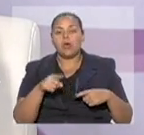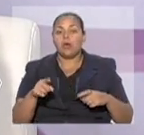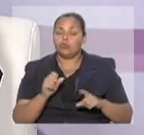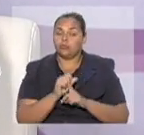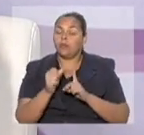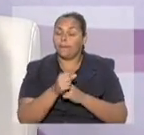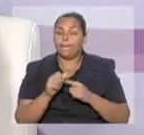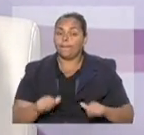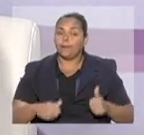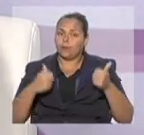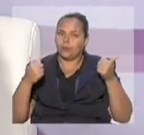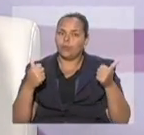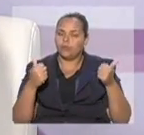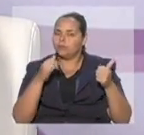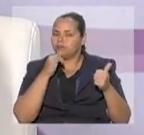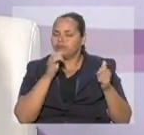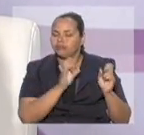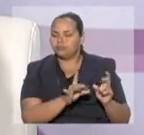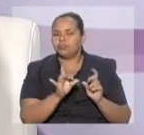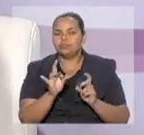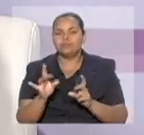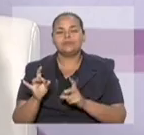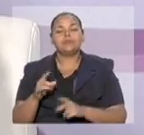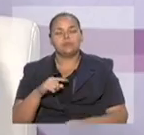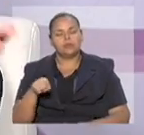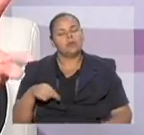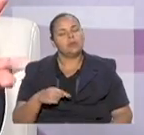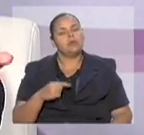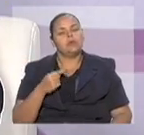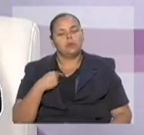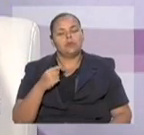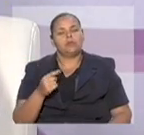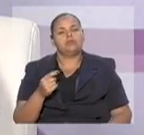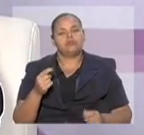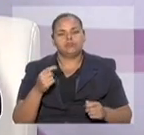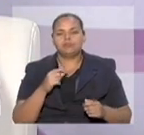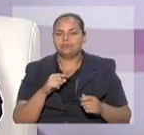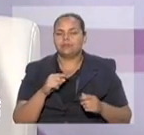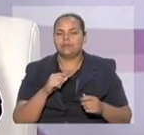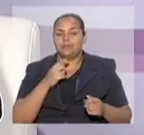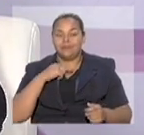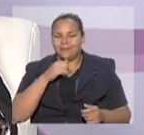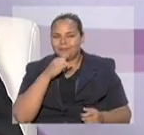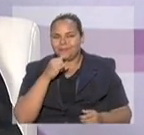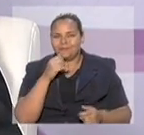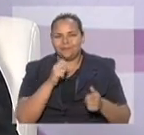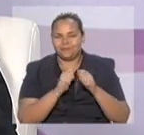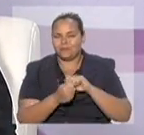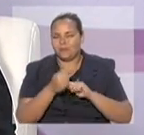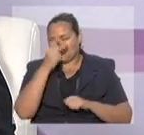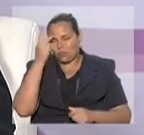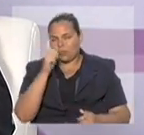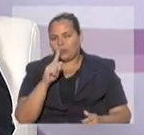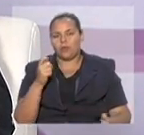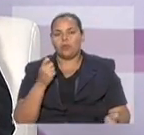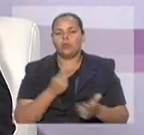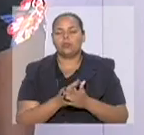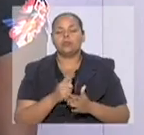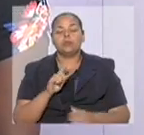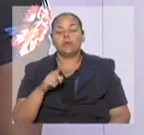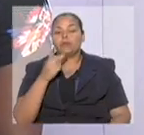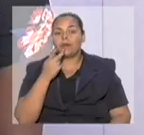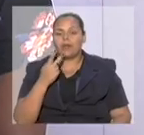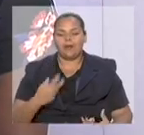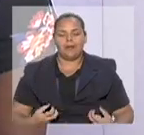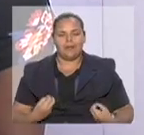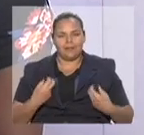vai melhorar e quem produz vai estar consciente de que isso é o que tem que ser feito, vai estar se adequando. Não vai vender uma coisa que ninguém vai comprar. Agora, quando a gente